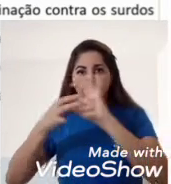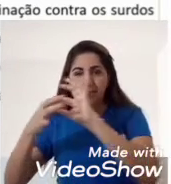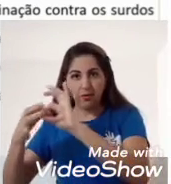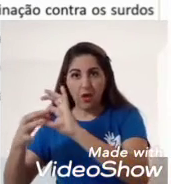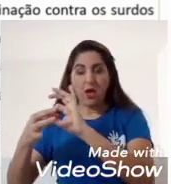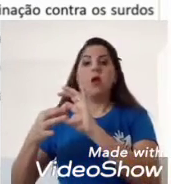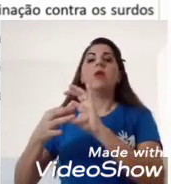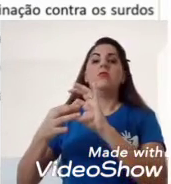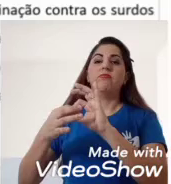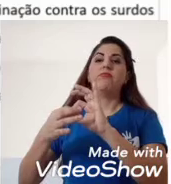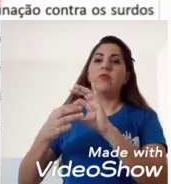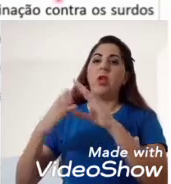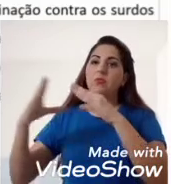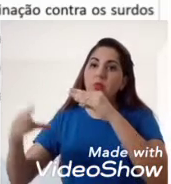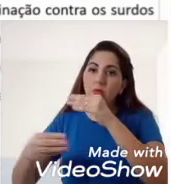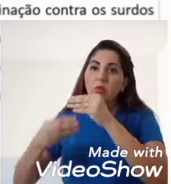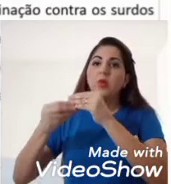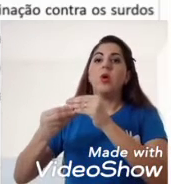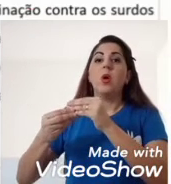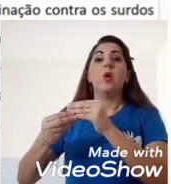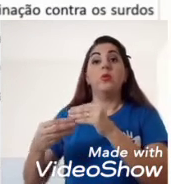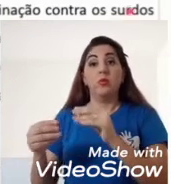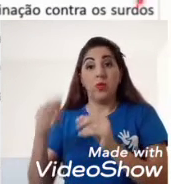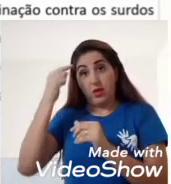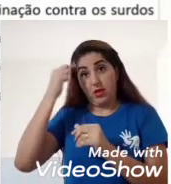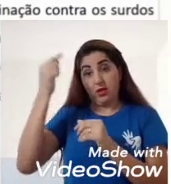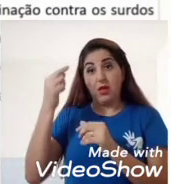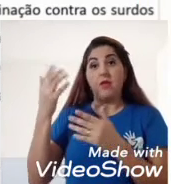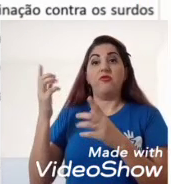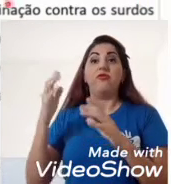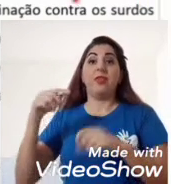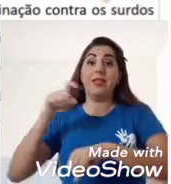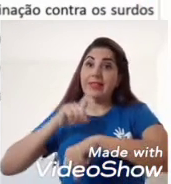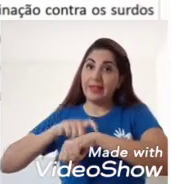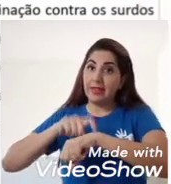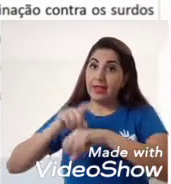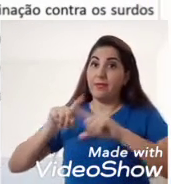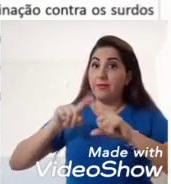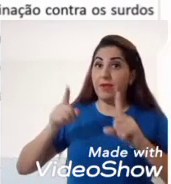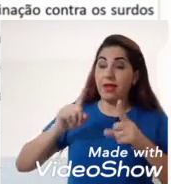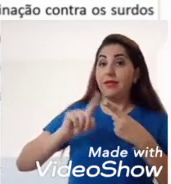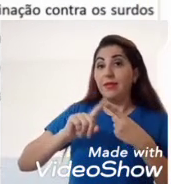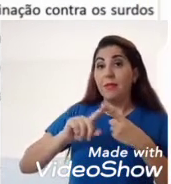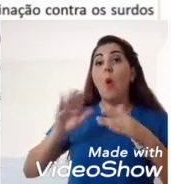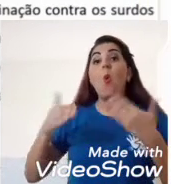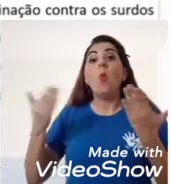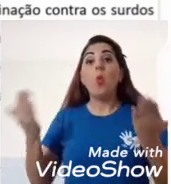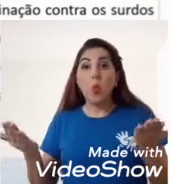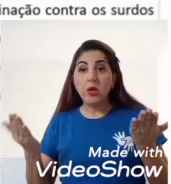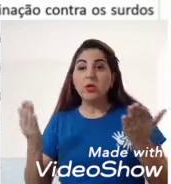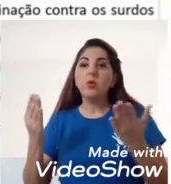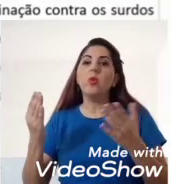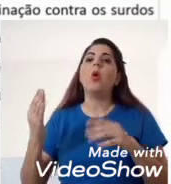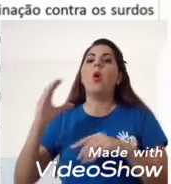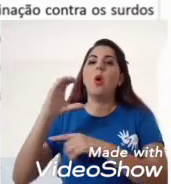período composto por subordinação, em que a gente tem aqui a ideia de temporalidade, mas o quando,